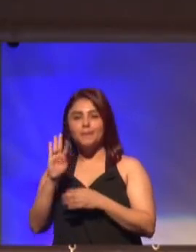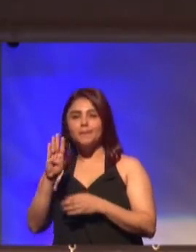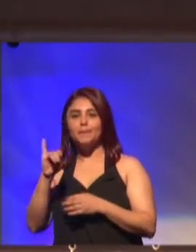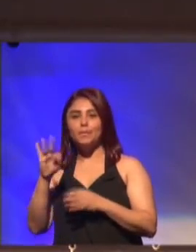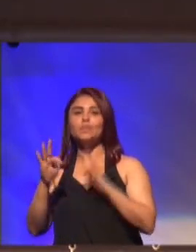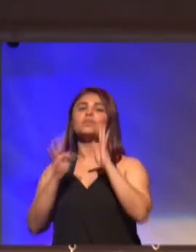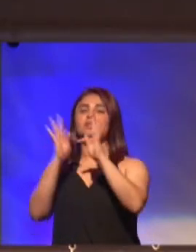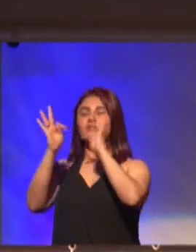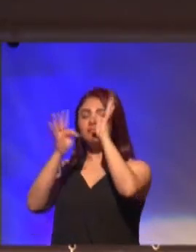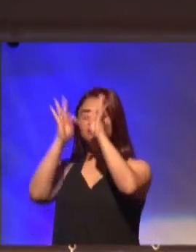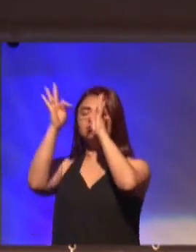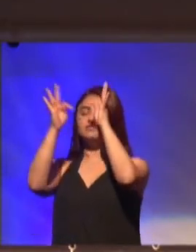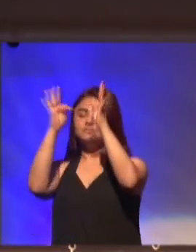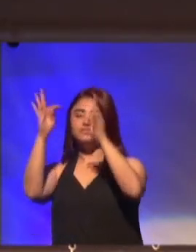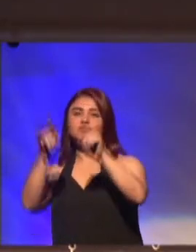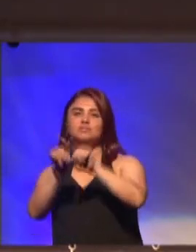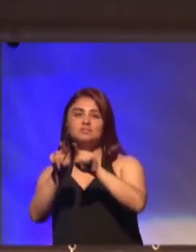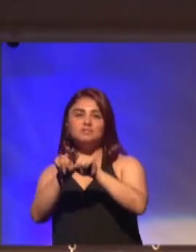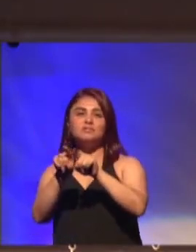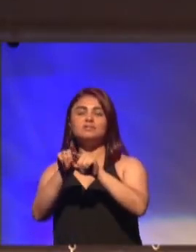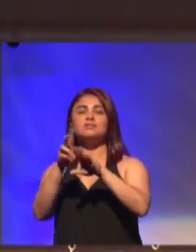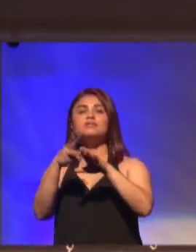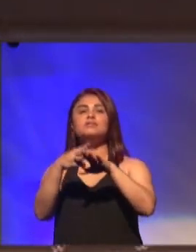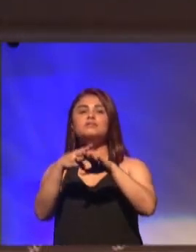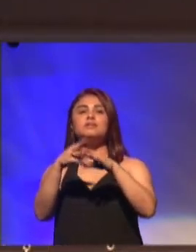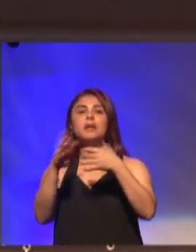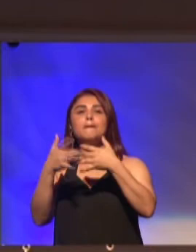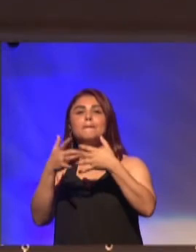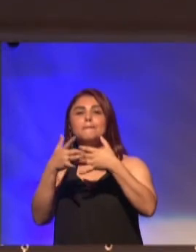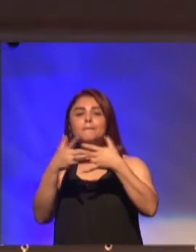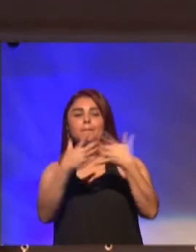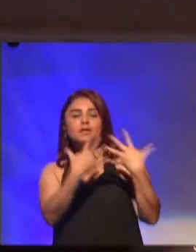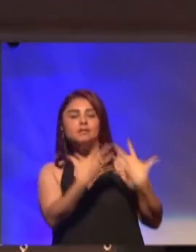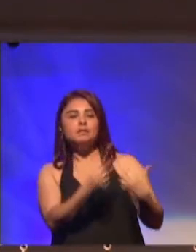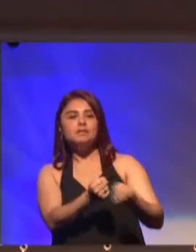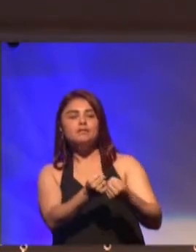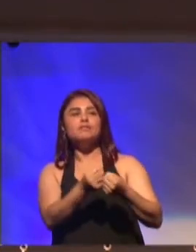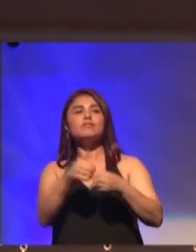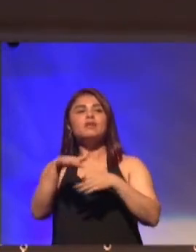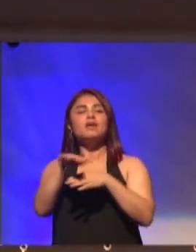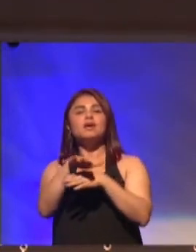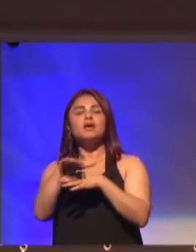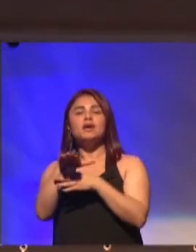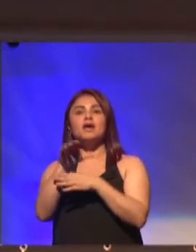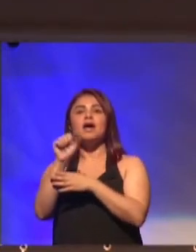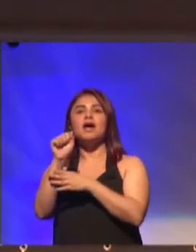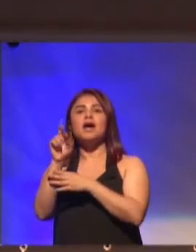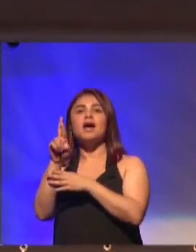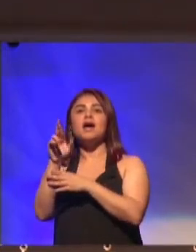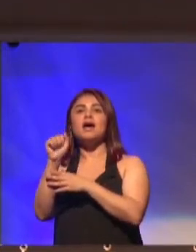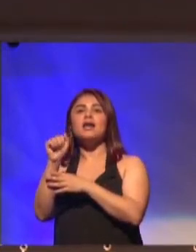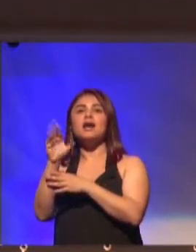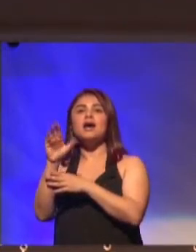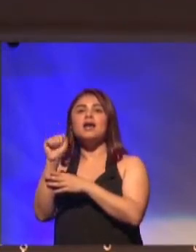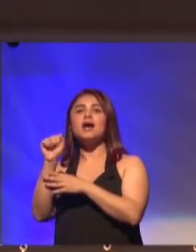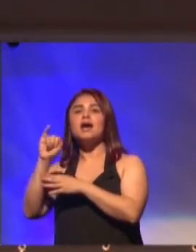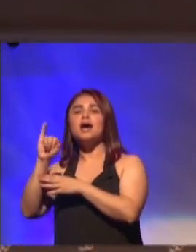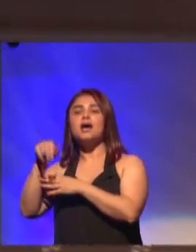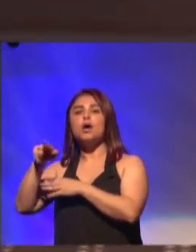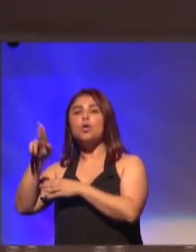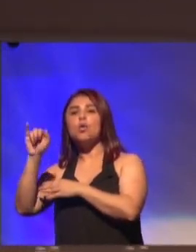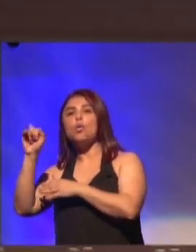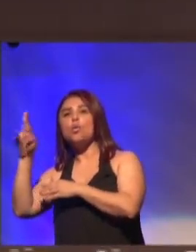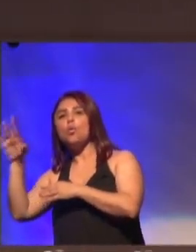Biotecnologia, tá escrito errado aqui. Em medicina regenerativa e química medicinal da Universidade de Araraquara, pesquisador na área de